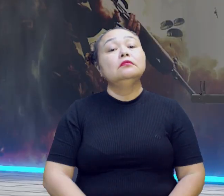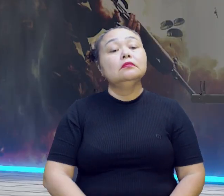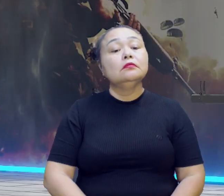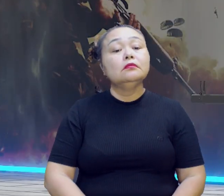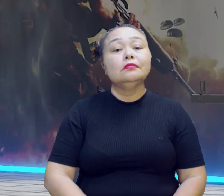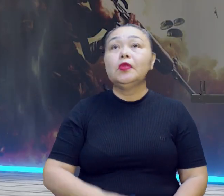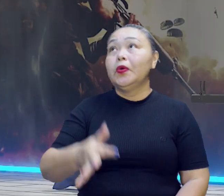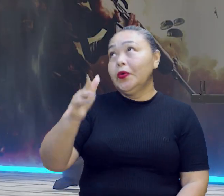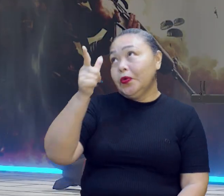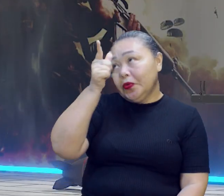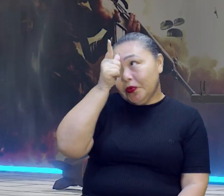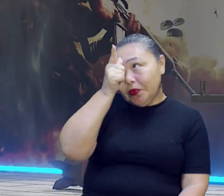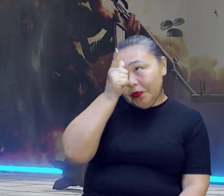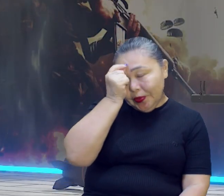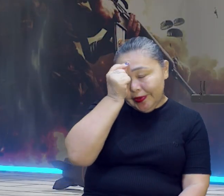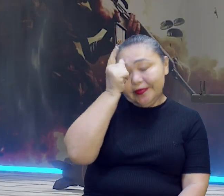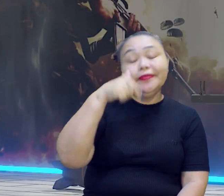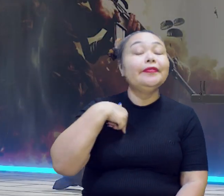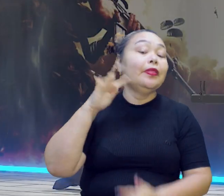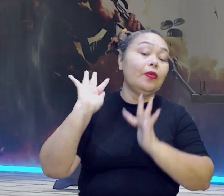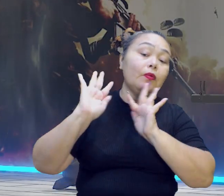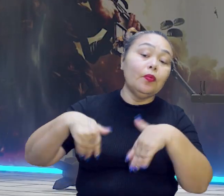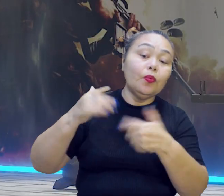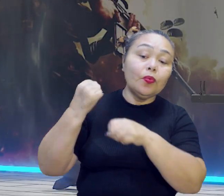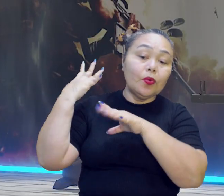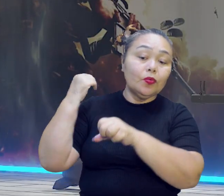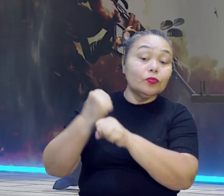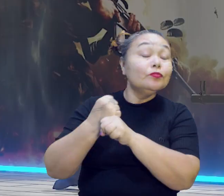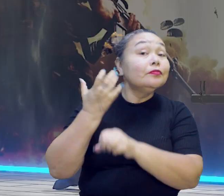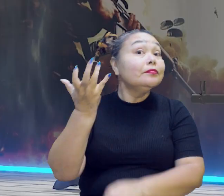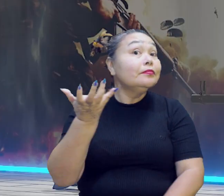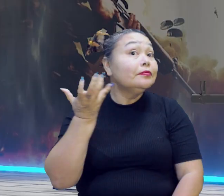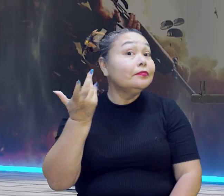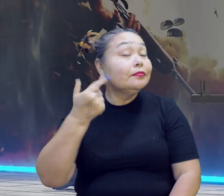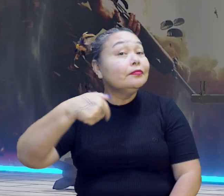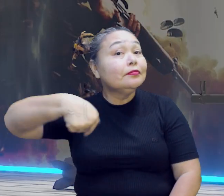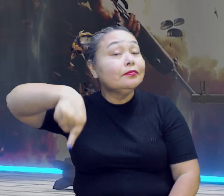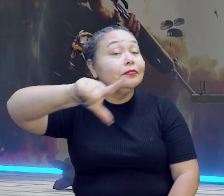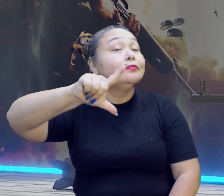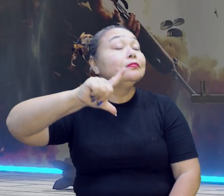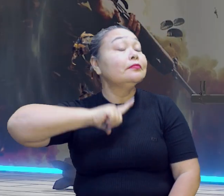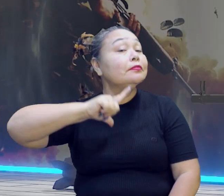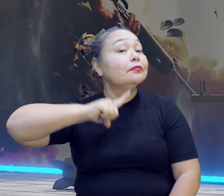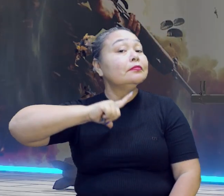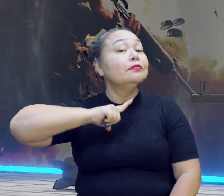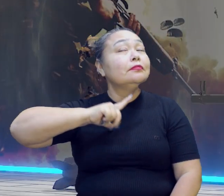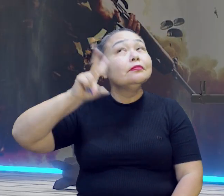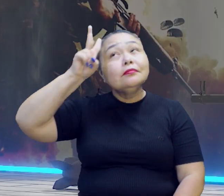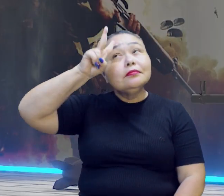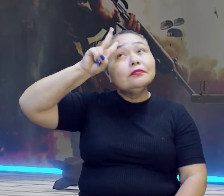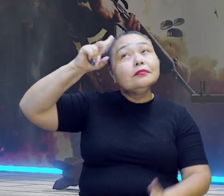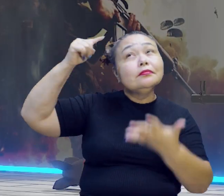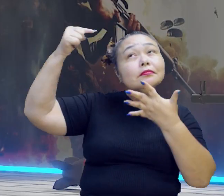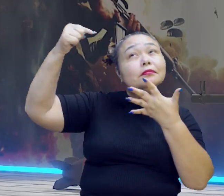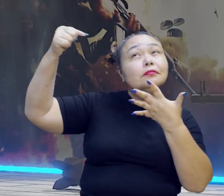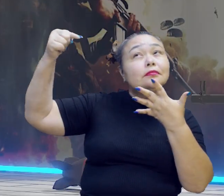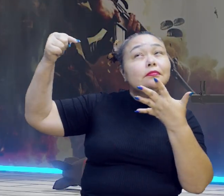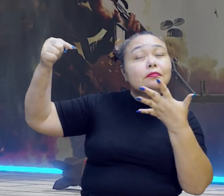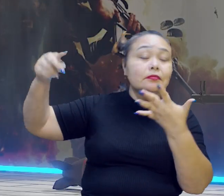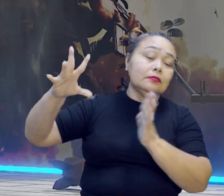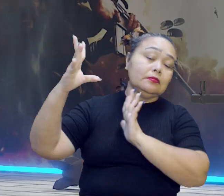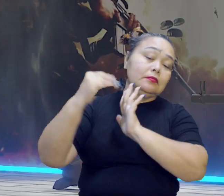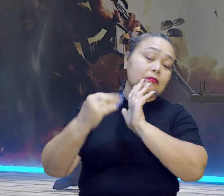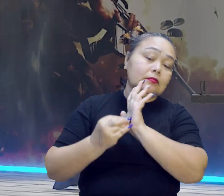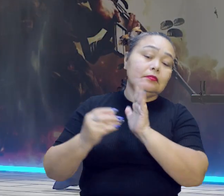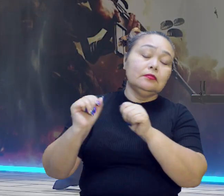Ufa! Chegamos ao fim da nossa revisão. Espero muito que você tenha relembrado todo o